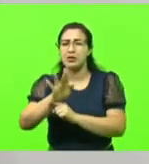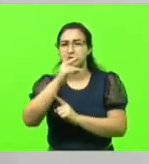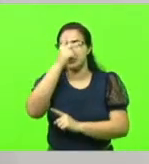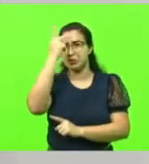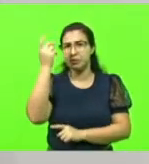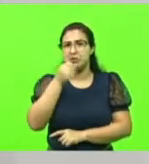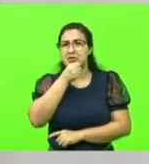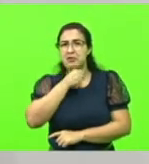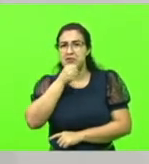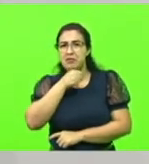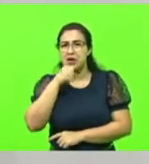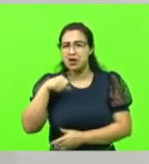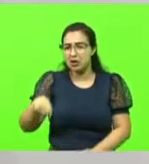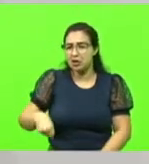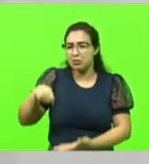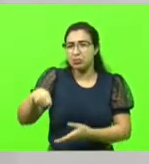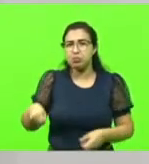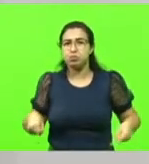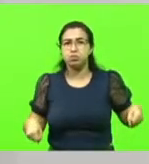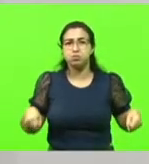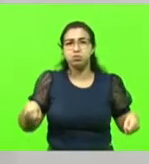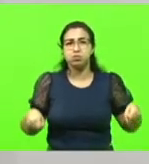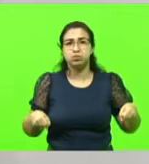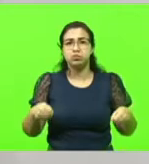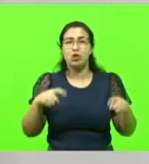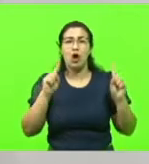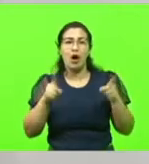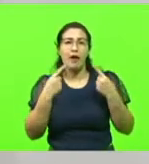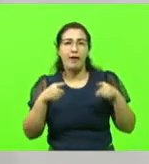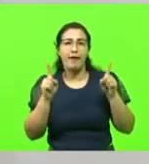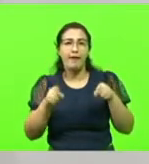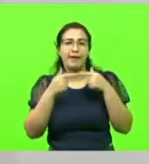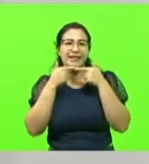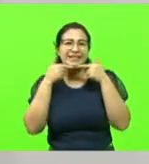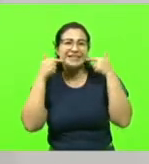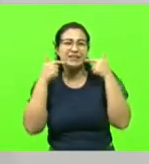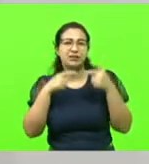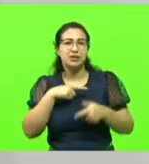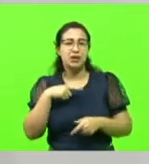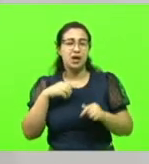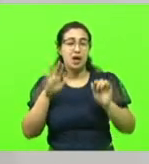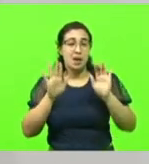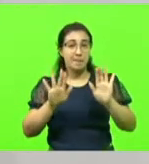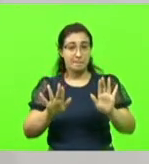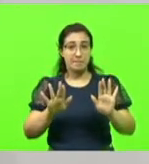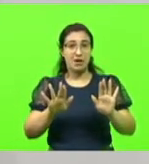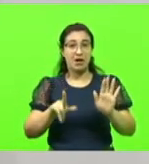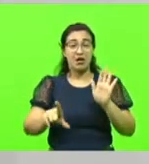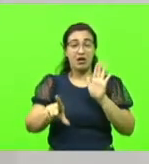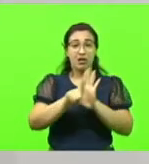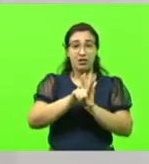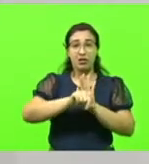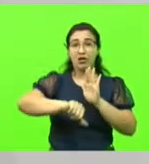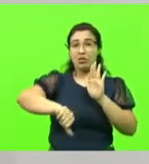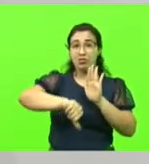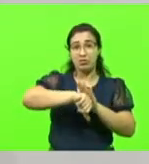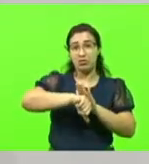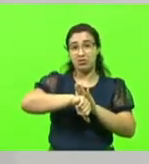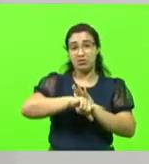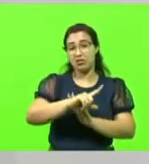as compras, sempre cantando com um baita sorrisão que ele tinha. Mas, infelizmente, a lei do crime não cabe nós a